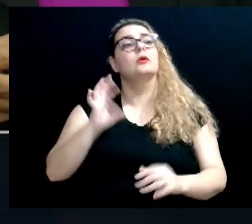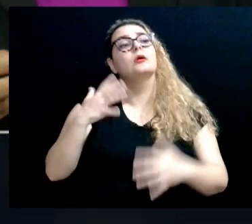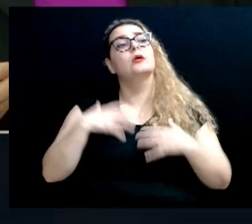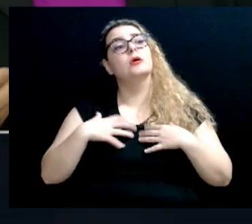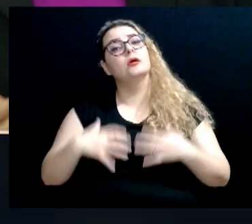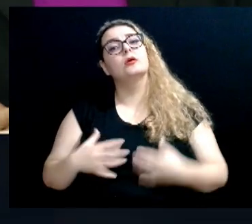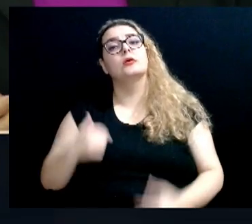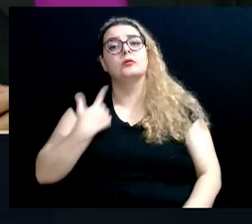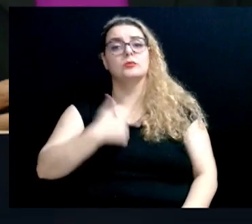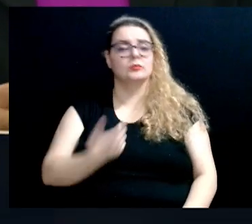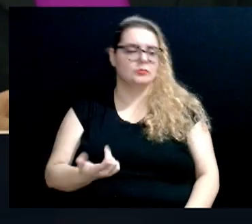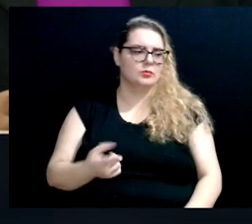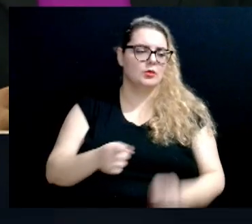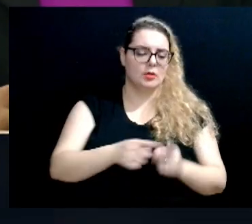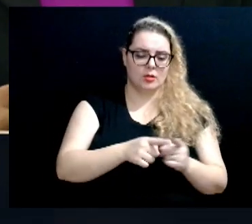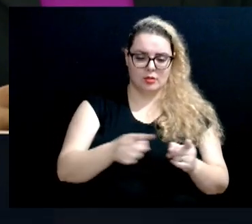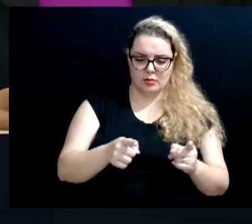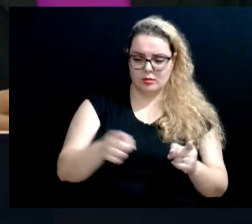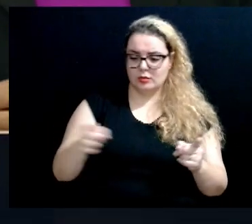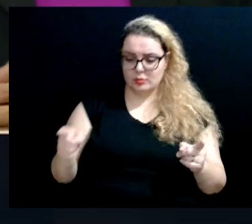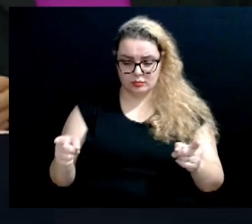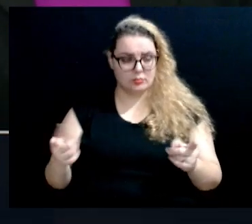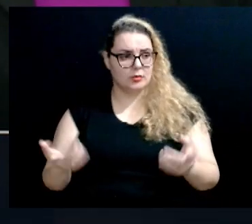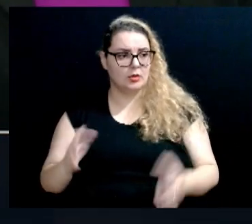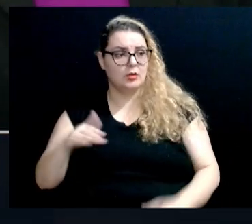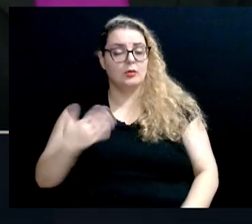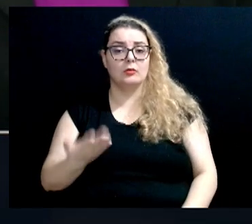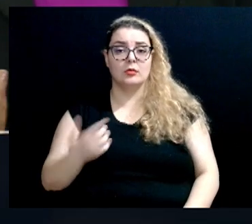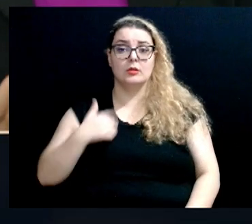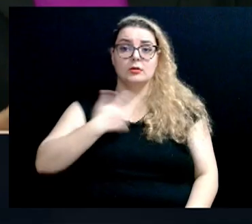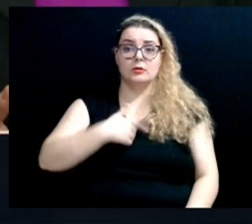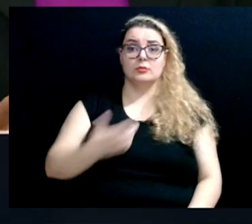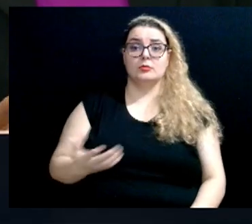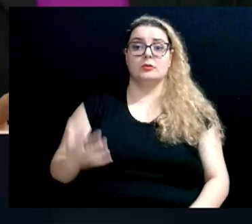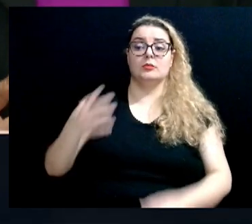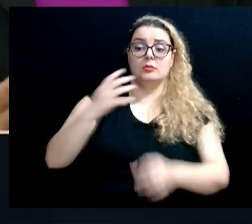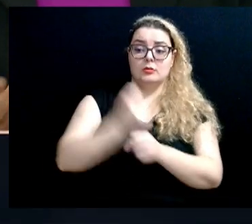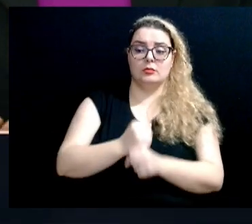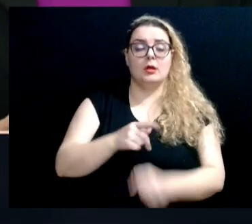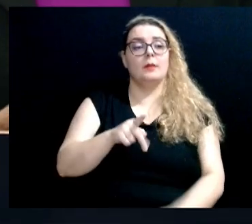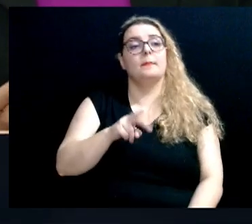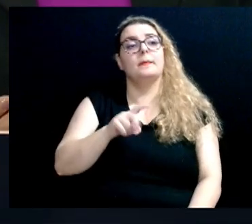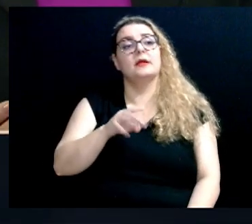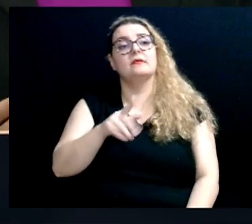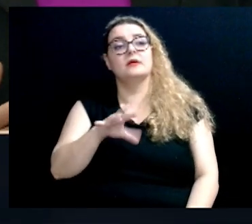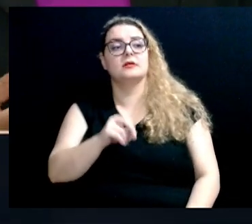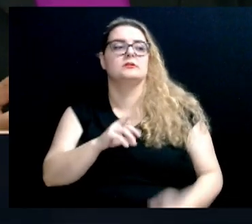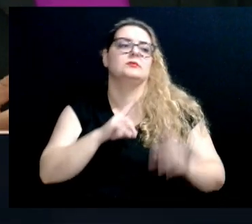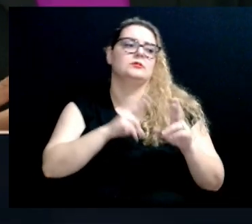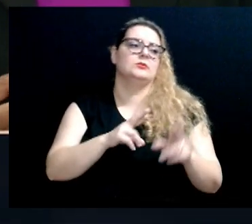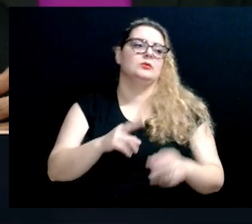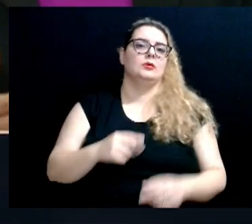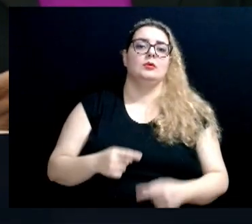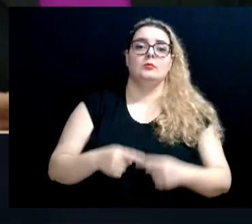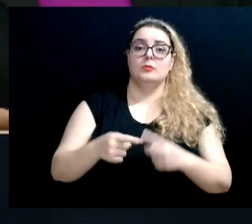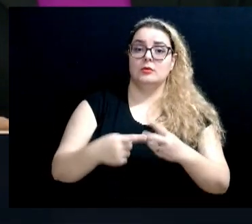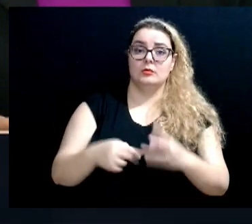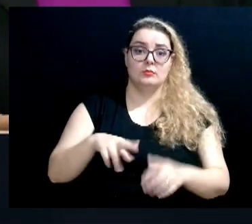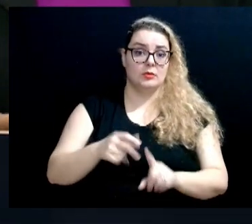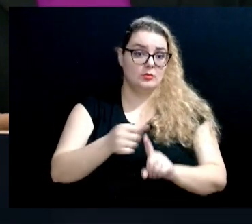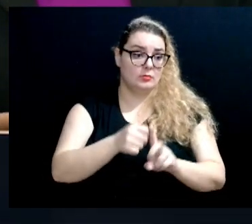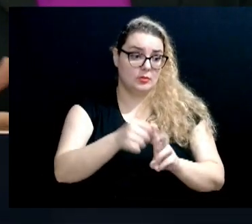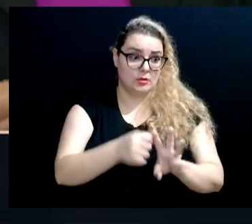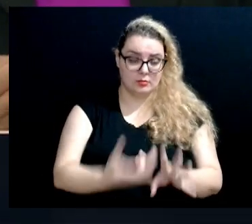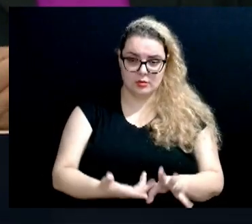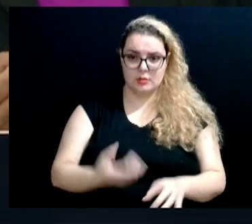curto e a longo prazo quando a gente acaba acumulando a privação de sono por semanas ou meses? Porque se eu